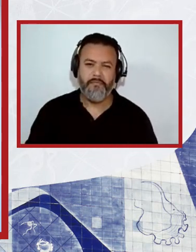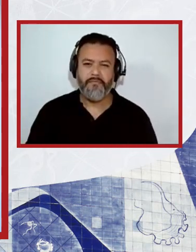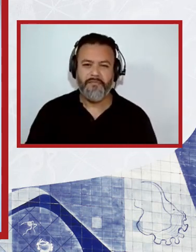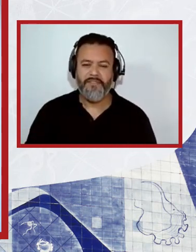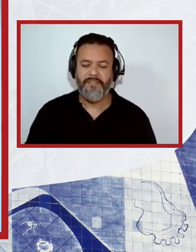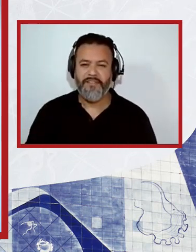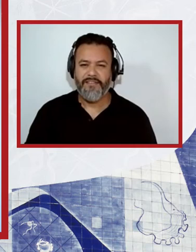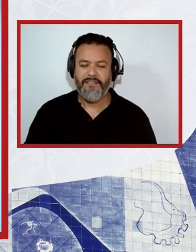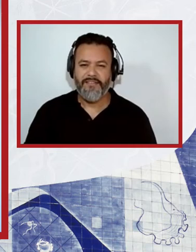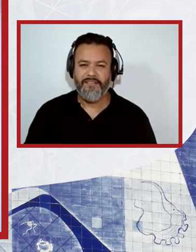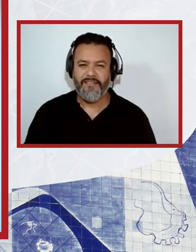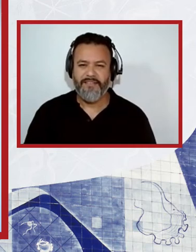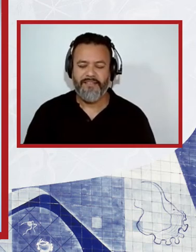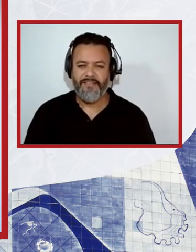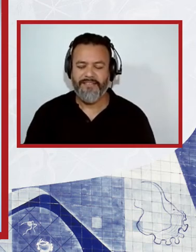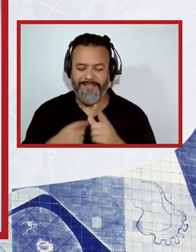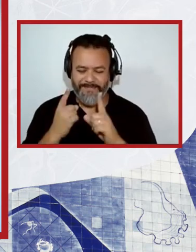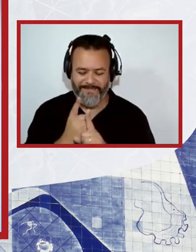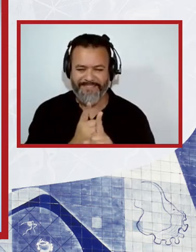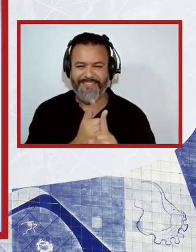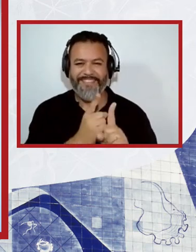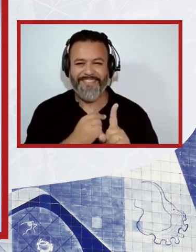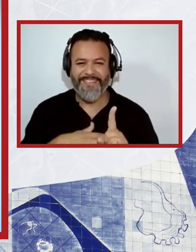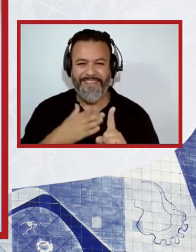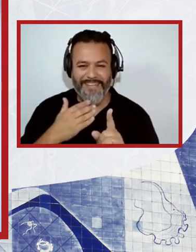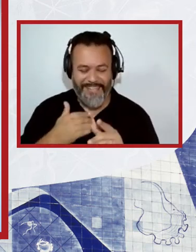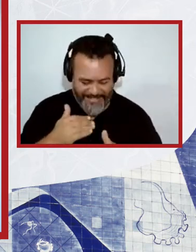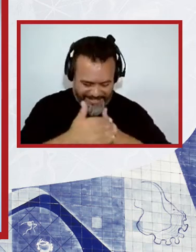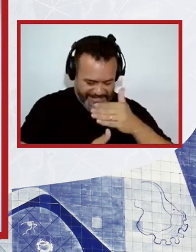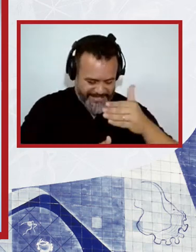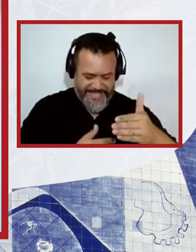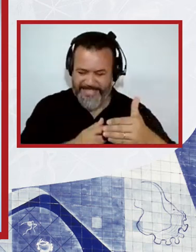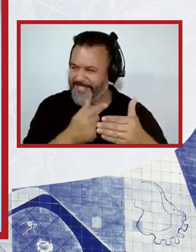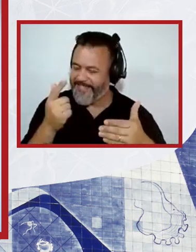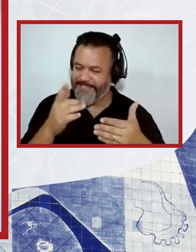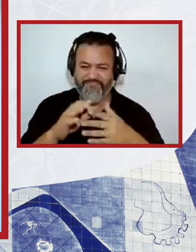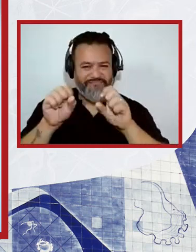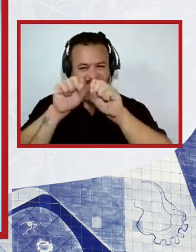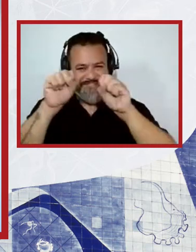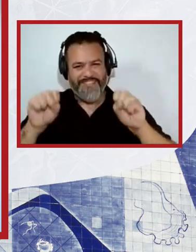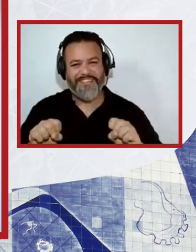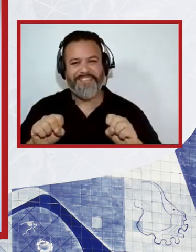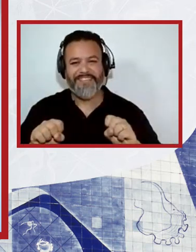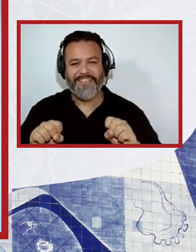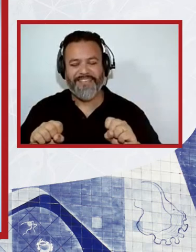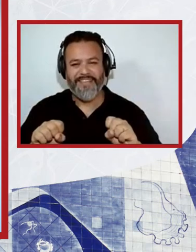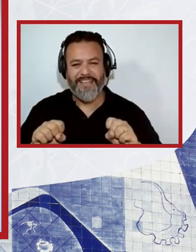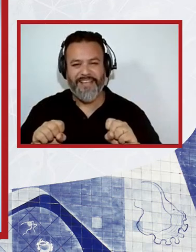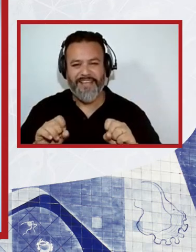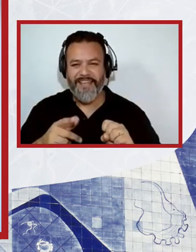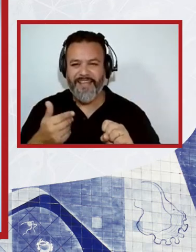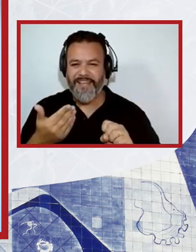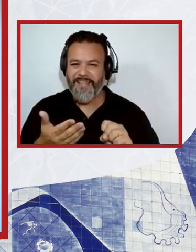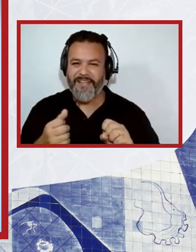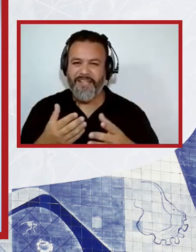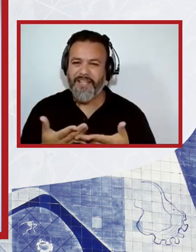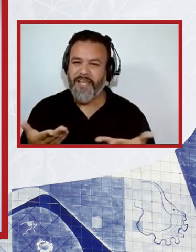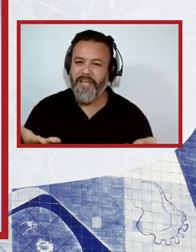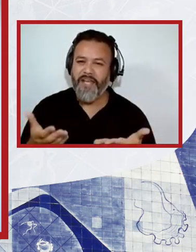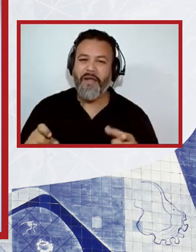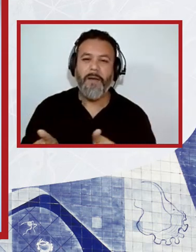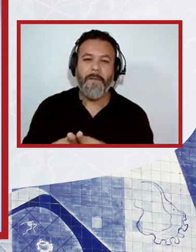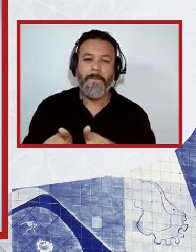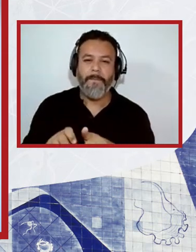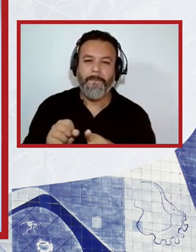Então, eu acompanhei bem esses avanços aí do sistema do Osbox, agora também do